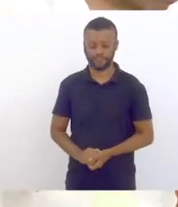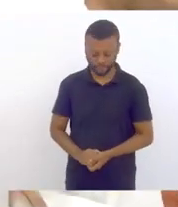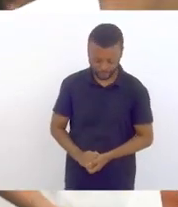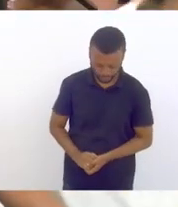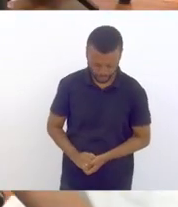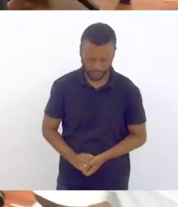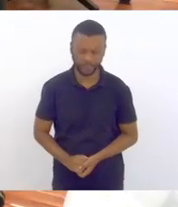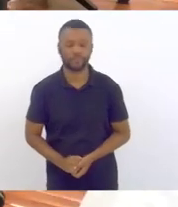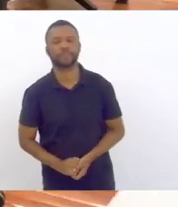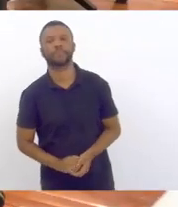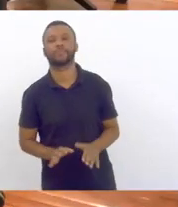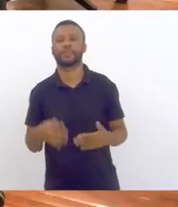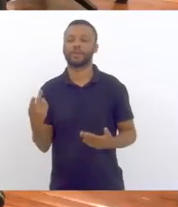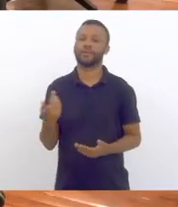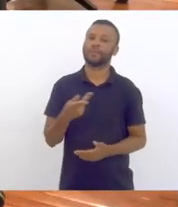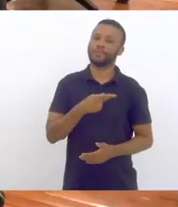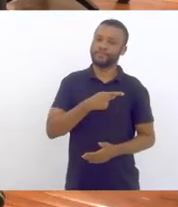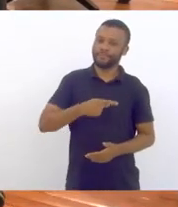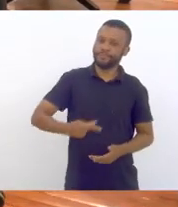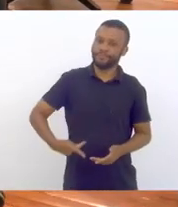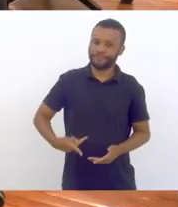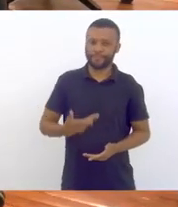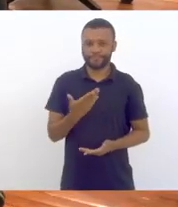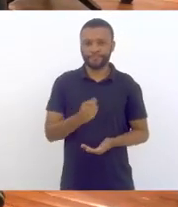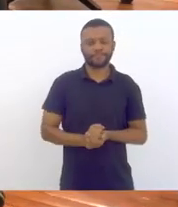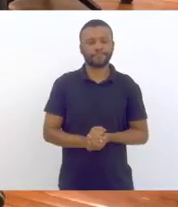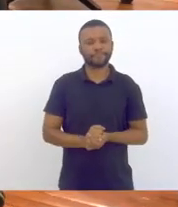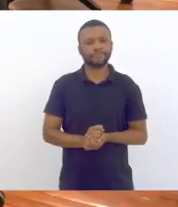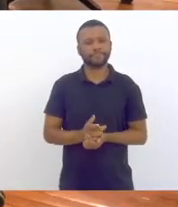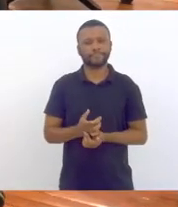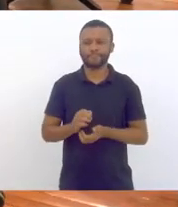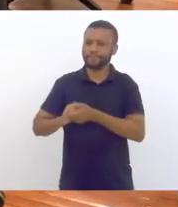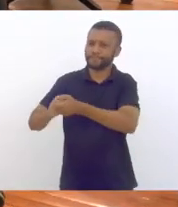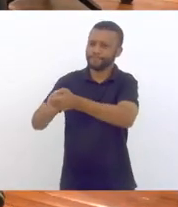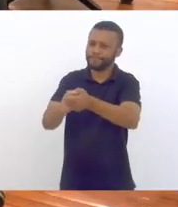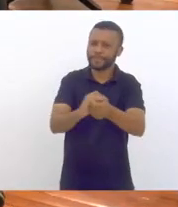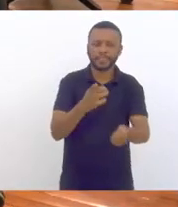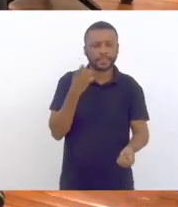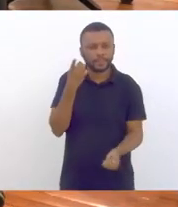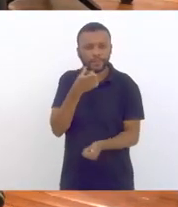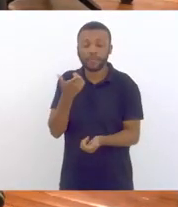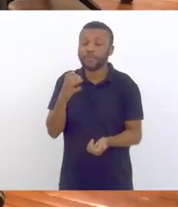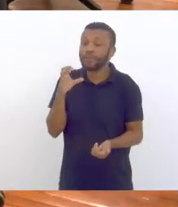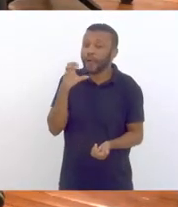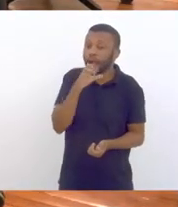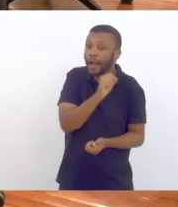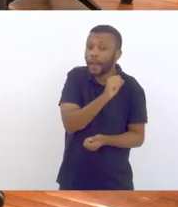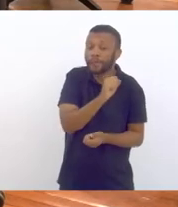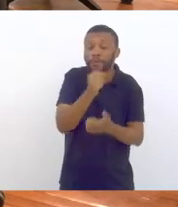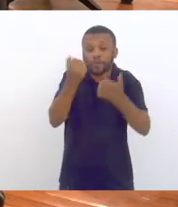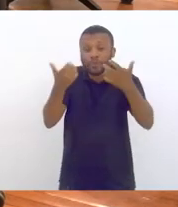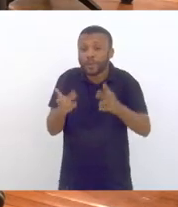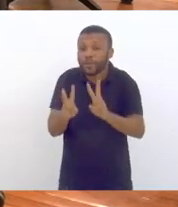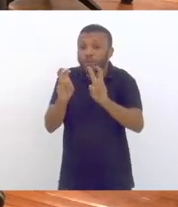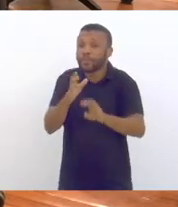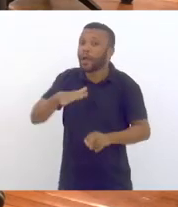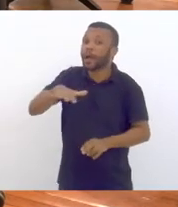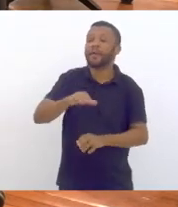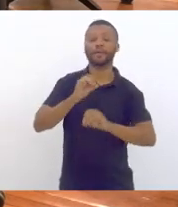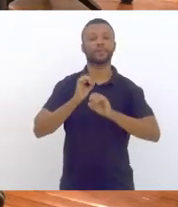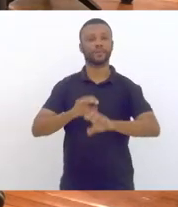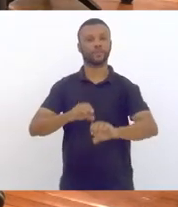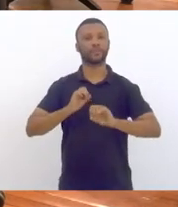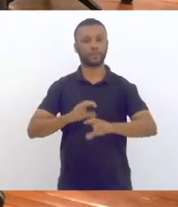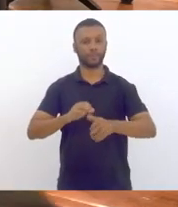obrigado senhor presidente Deputado deputadas eu vou ser bem objetivo falar do que diz respeito à educação